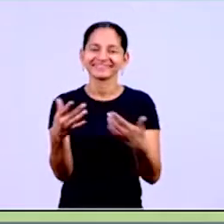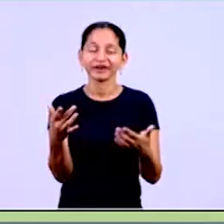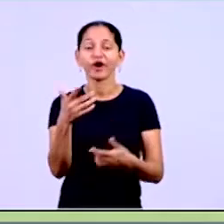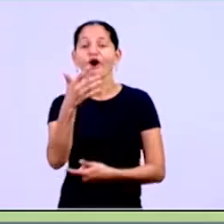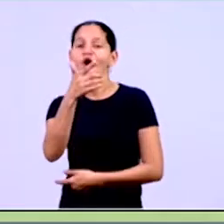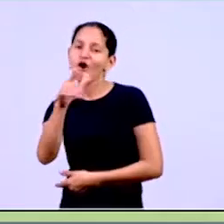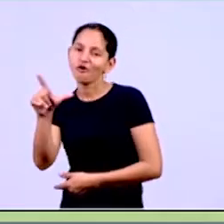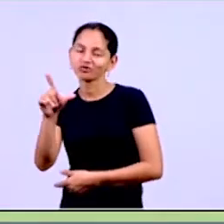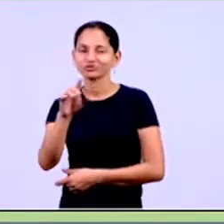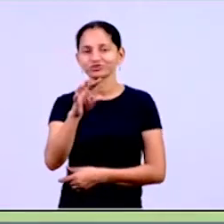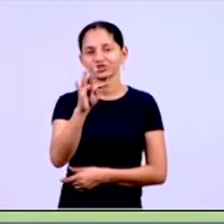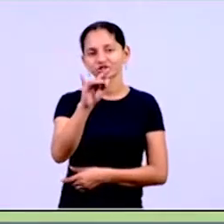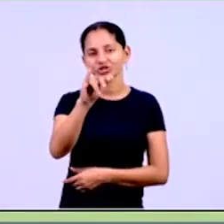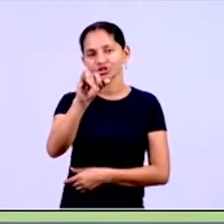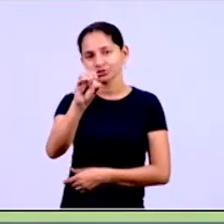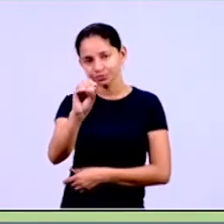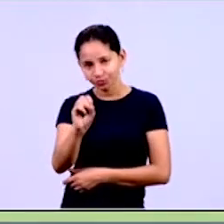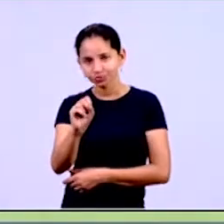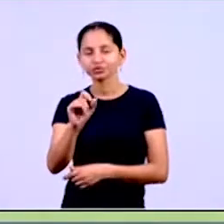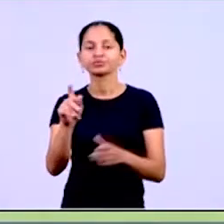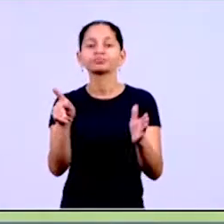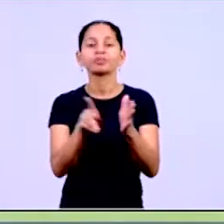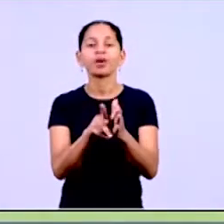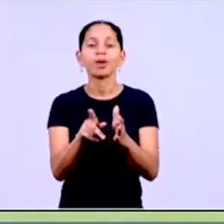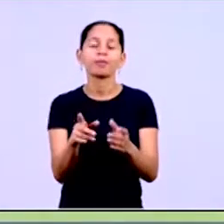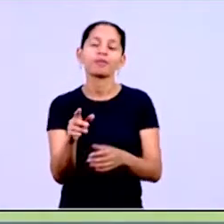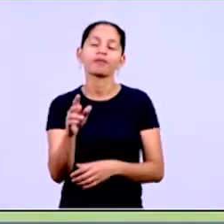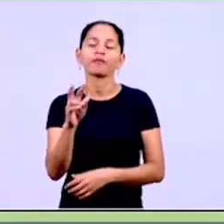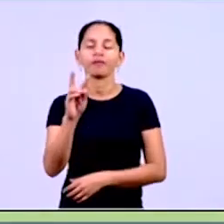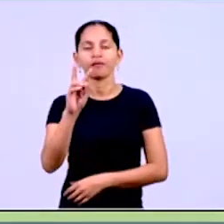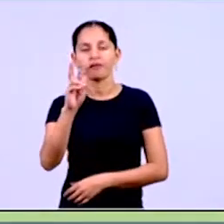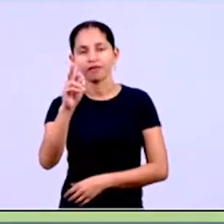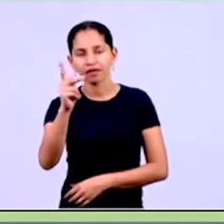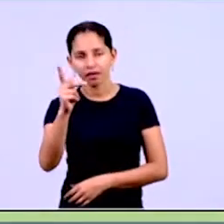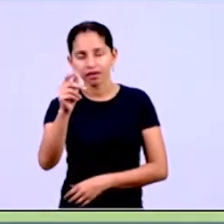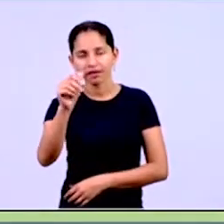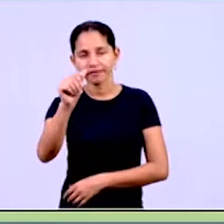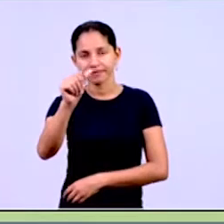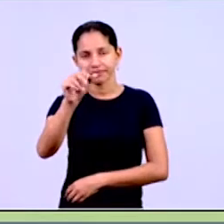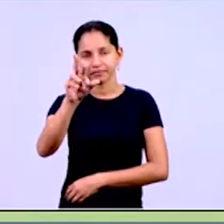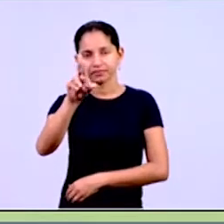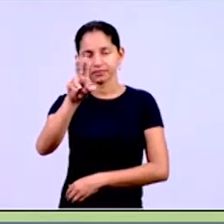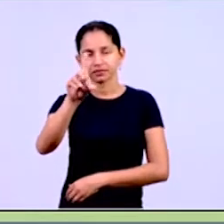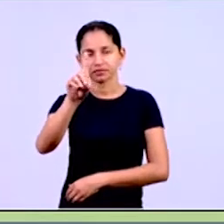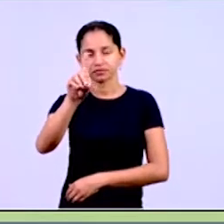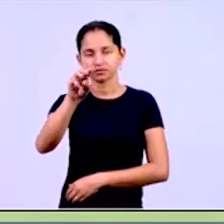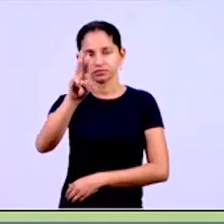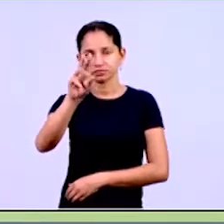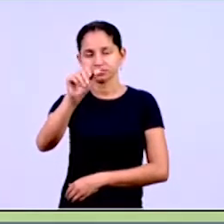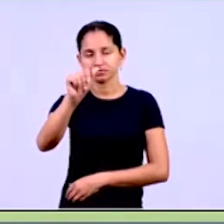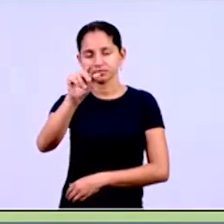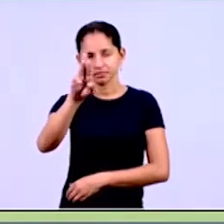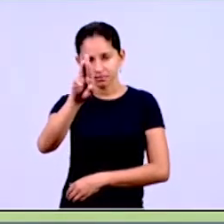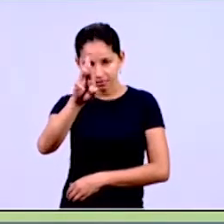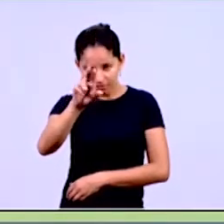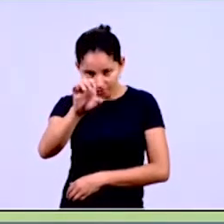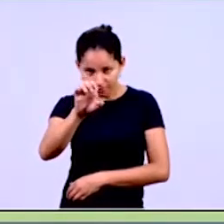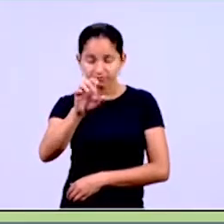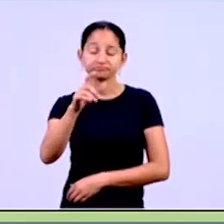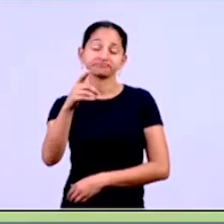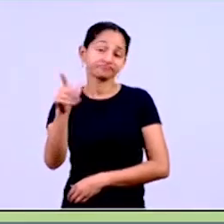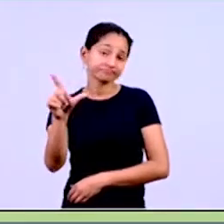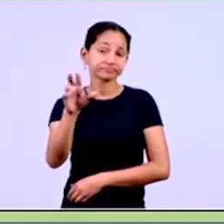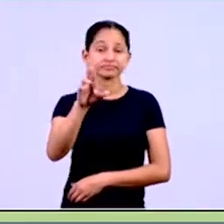Outros tipos de hardware, software também, olha aqui, muito legal isso aqui, né? Redes de